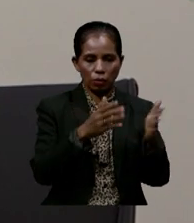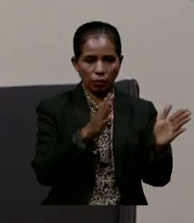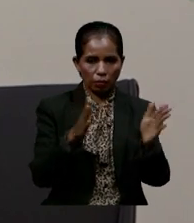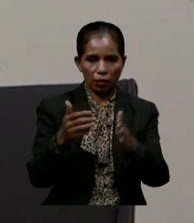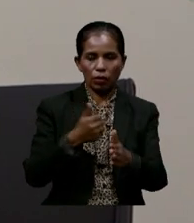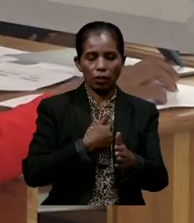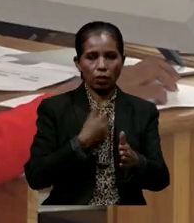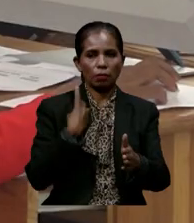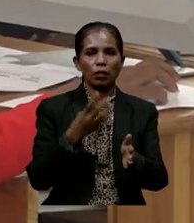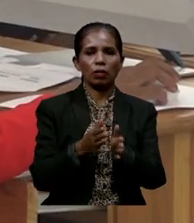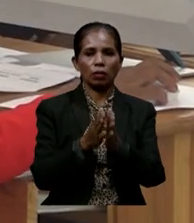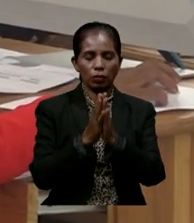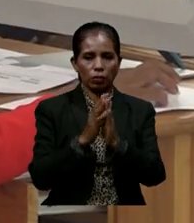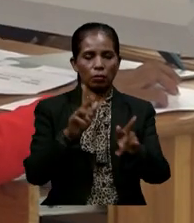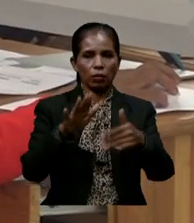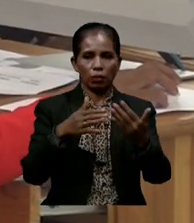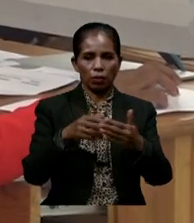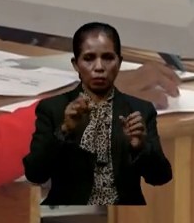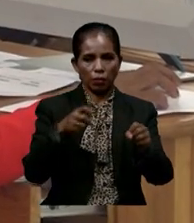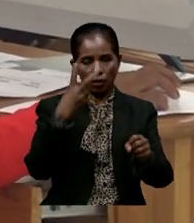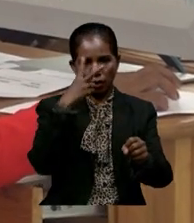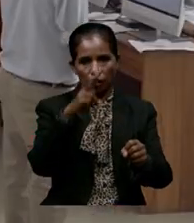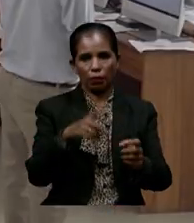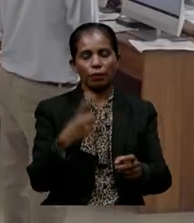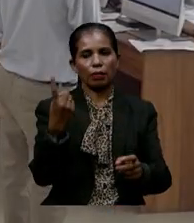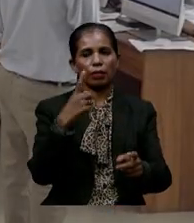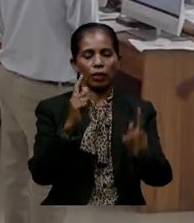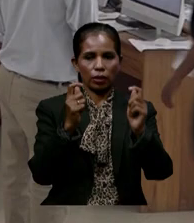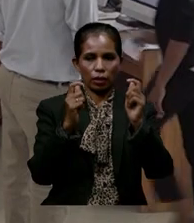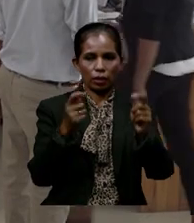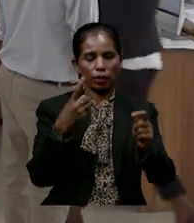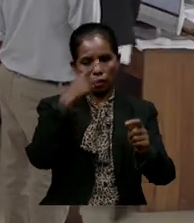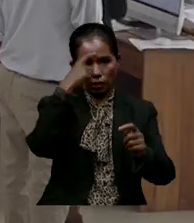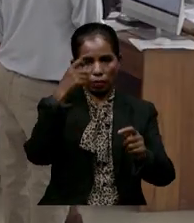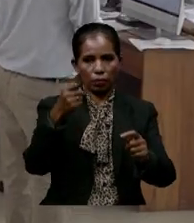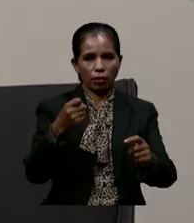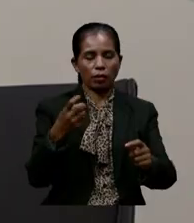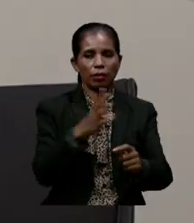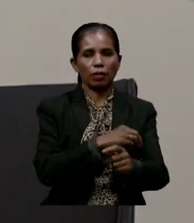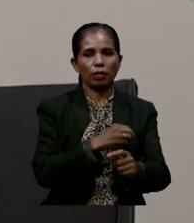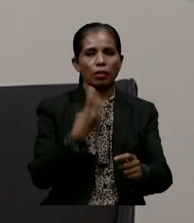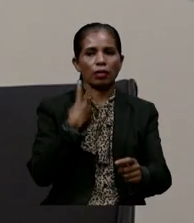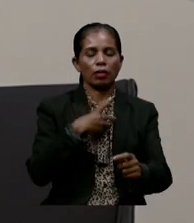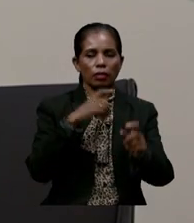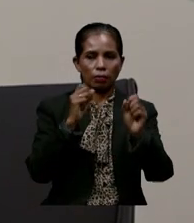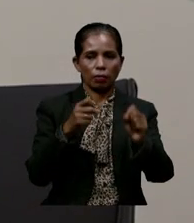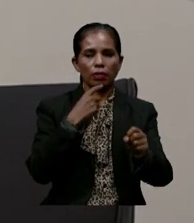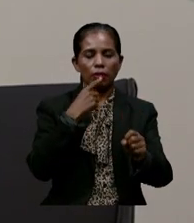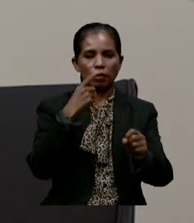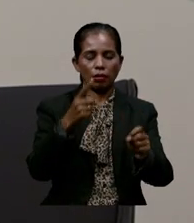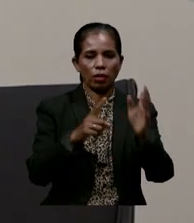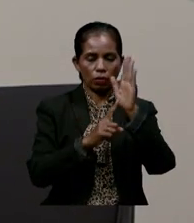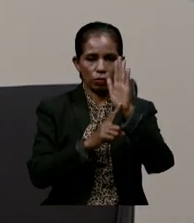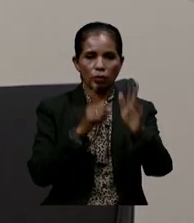a minha uso para depois tirar. Sim, na parte do teste eletrônico também, da NEMA, que a fase da NEMA também está com mais